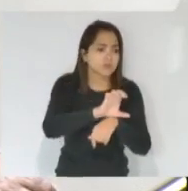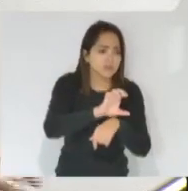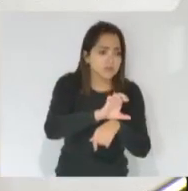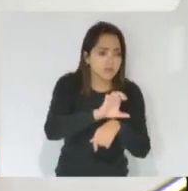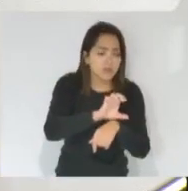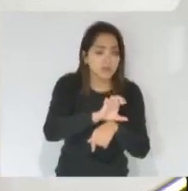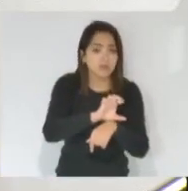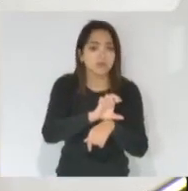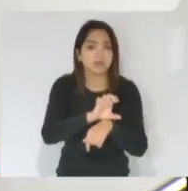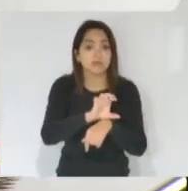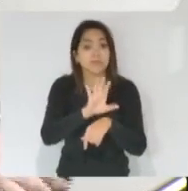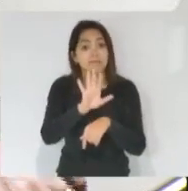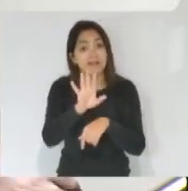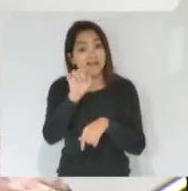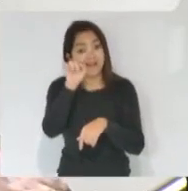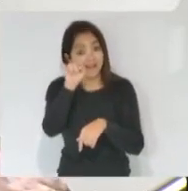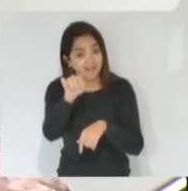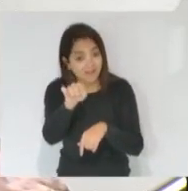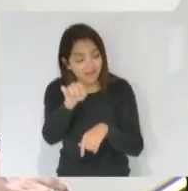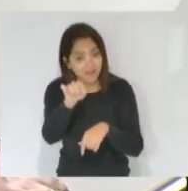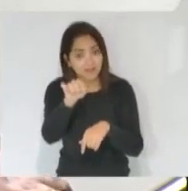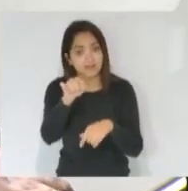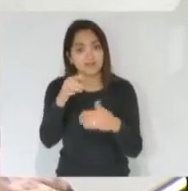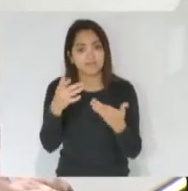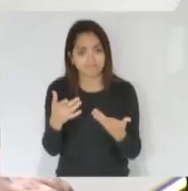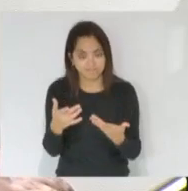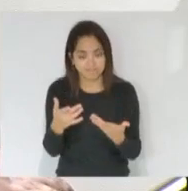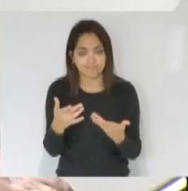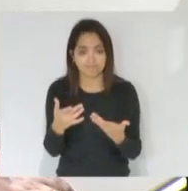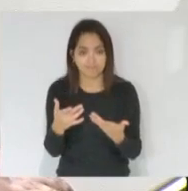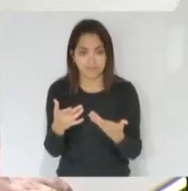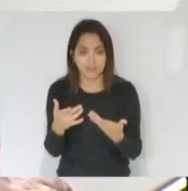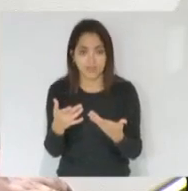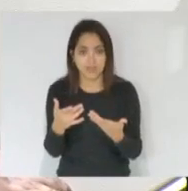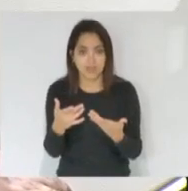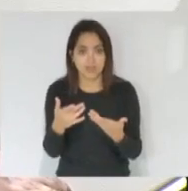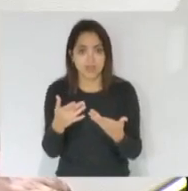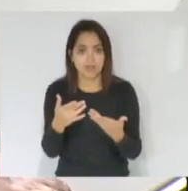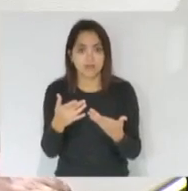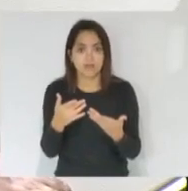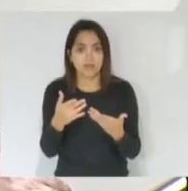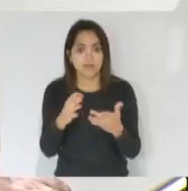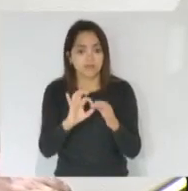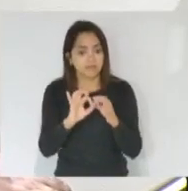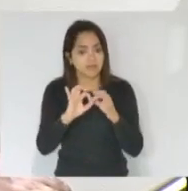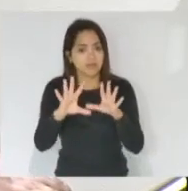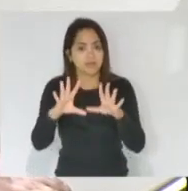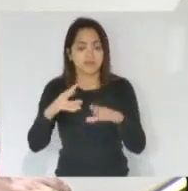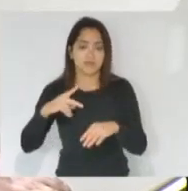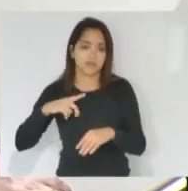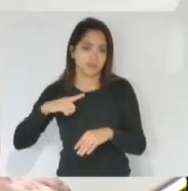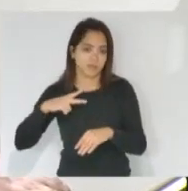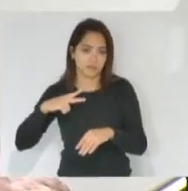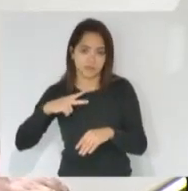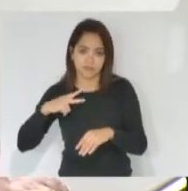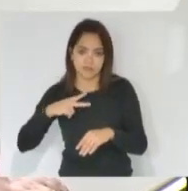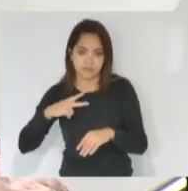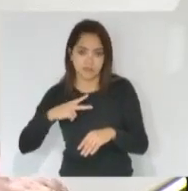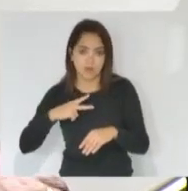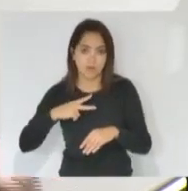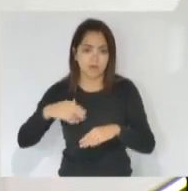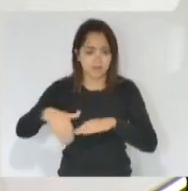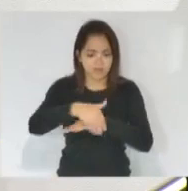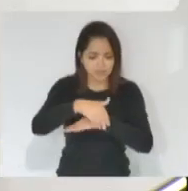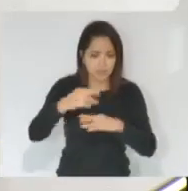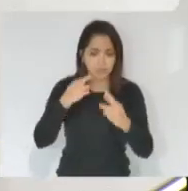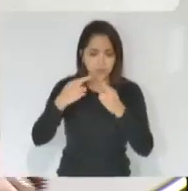Federação. Mas lá, eles sim lançaram mão da privatização para ter rodovias adequadas